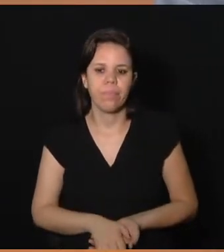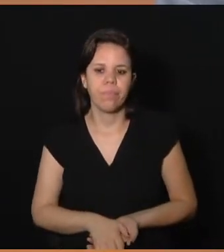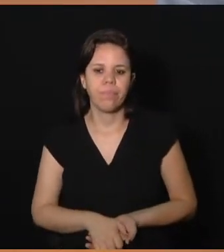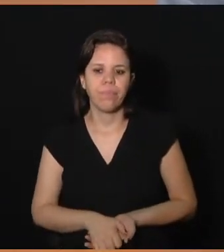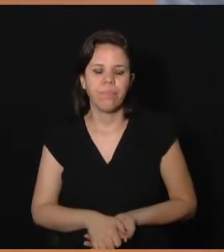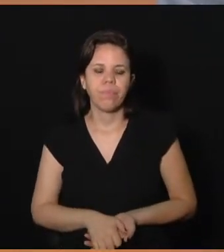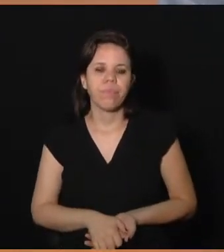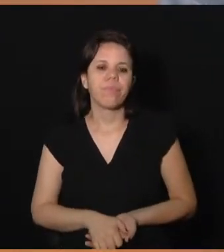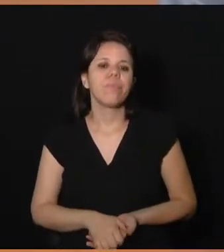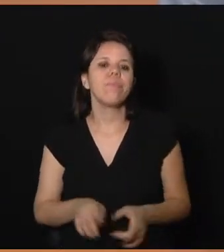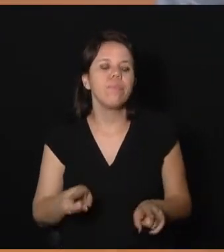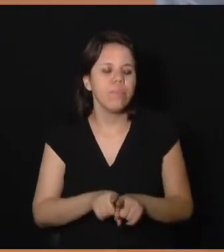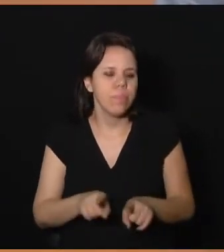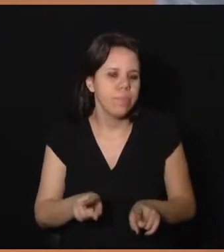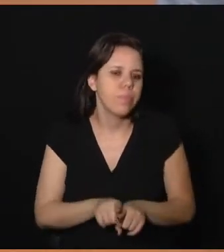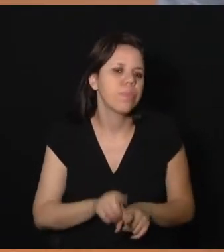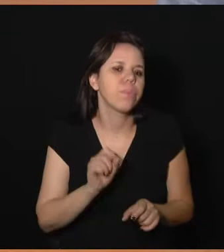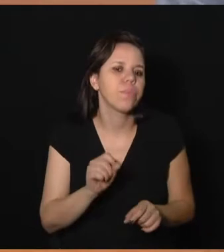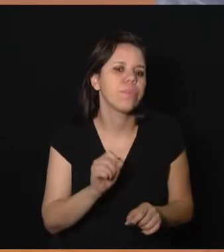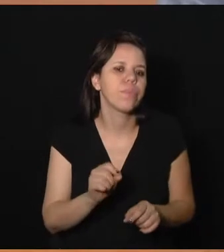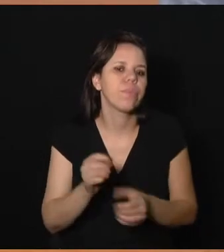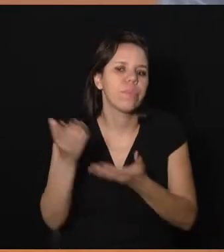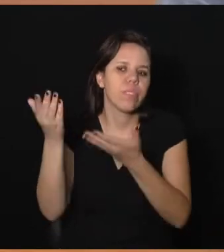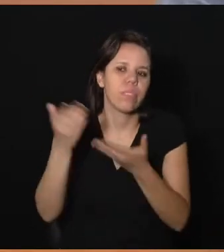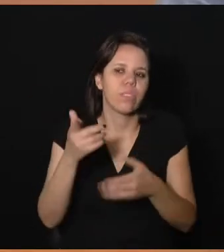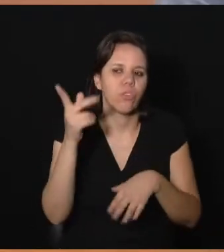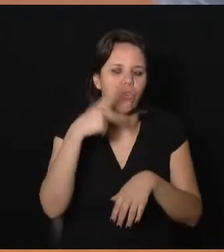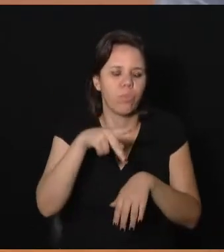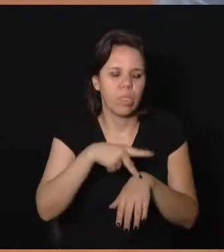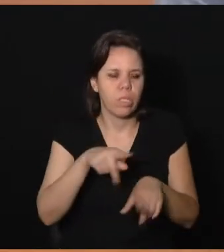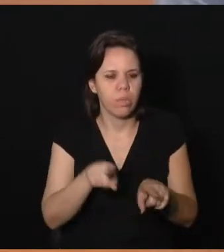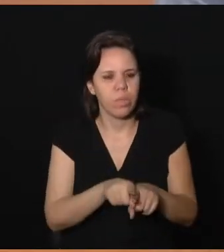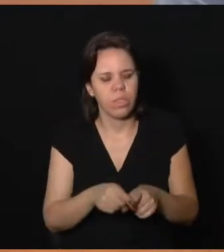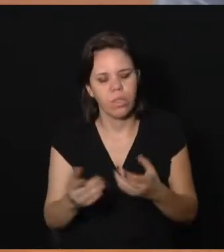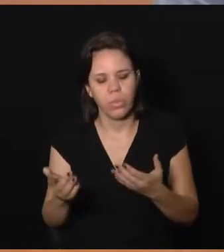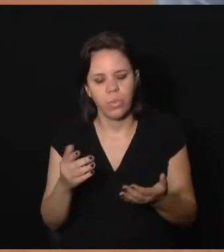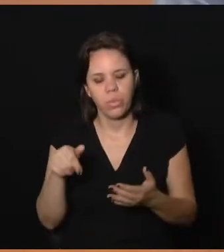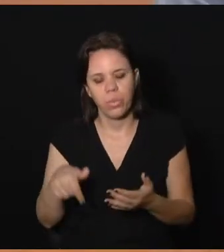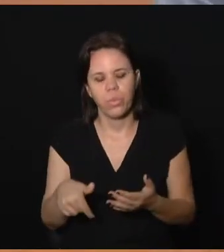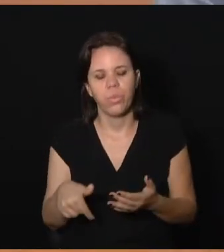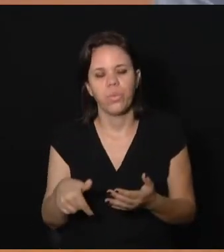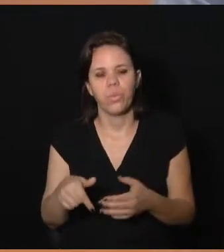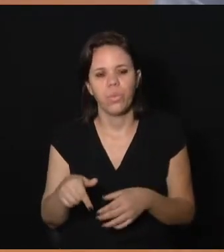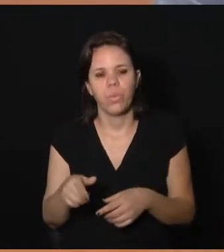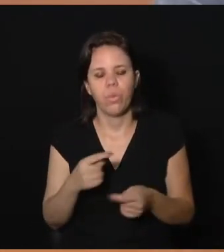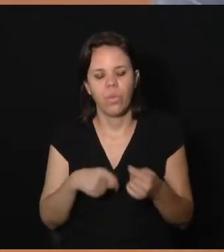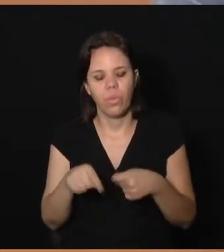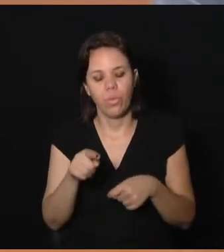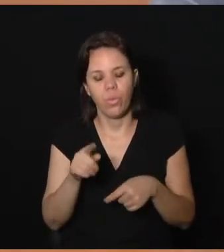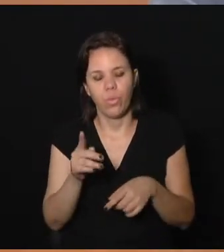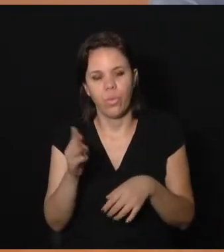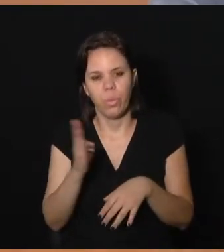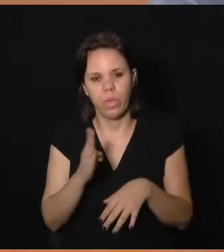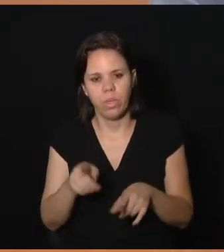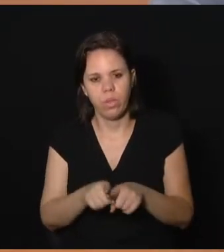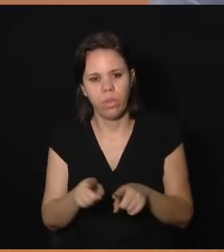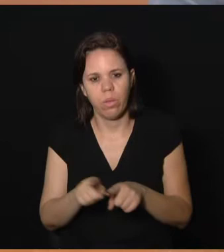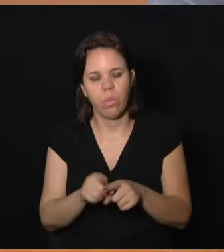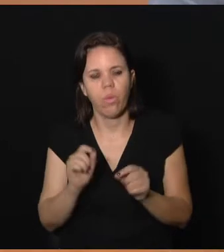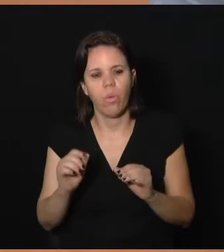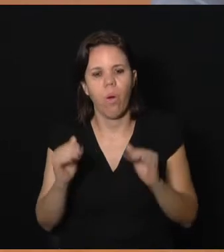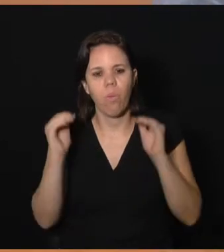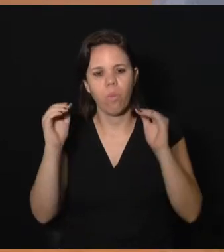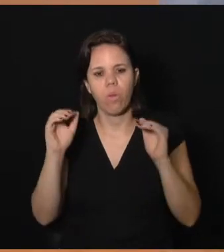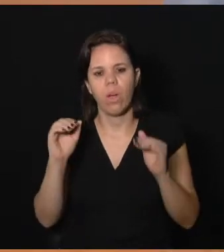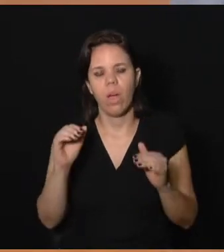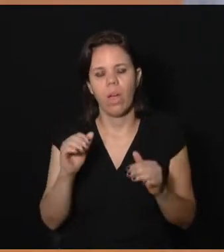de importações também. Então, quando a gente fala simplesmente, quando a gente olha a balança comercial e fala sobre o superávit que nós temos,